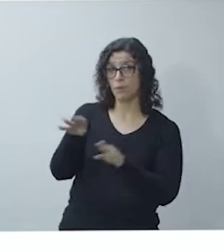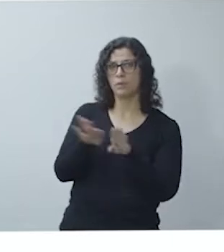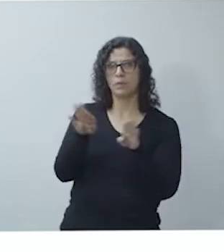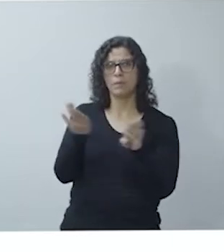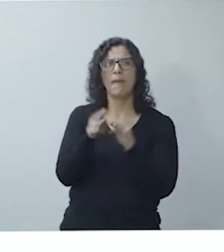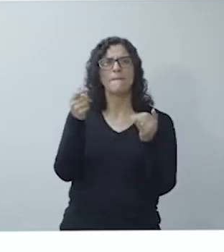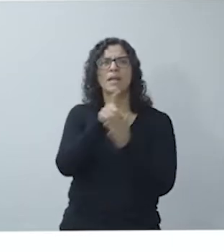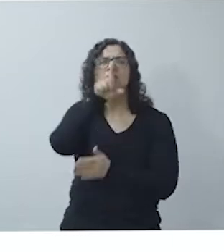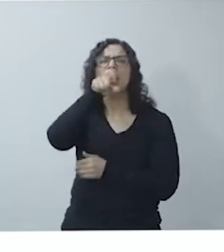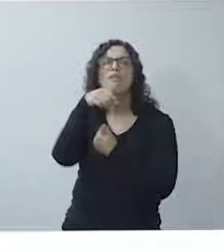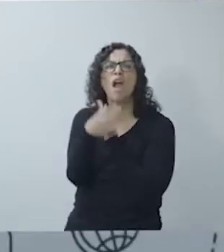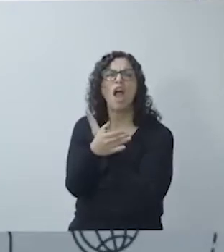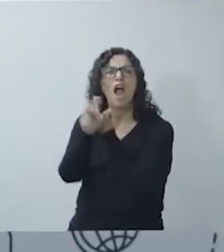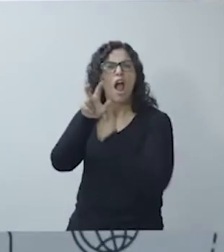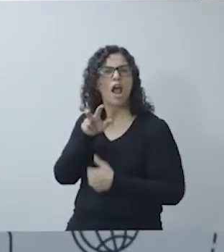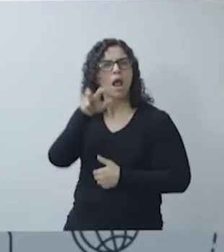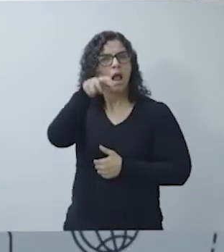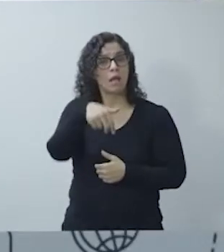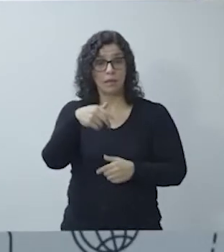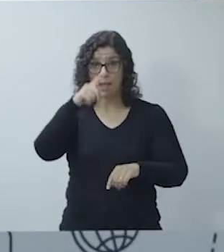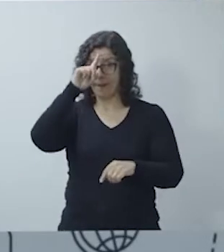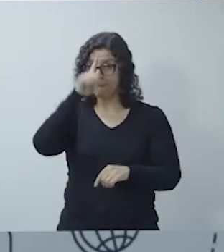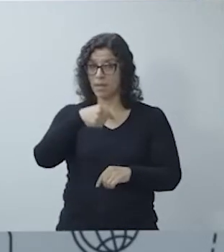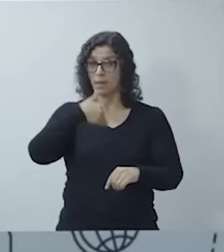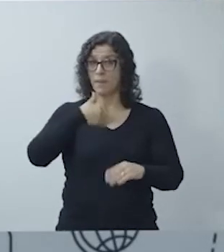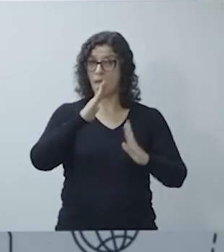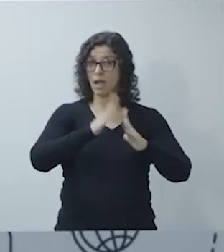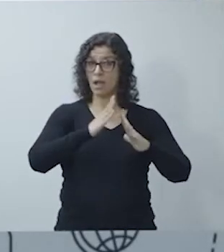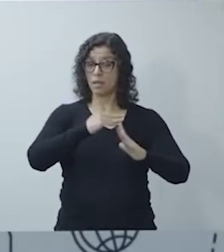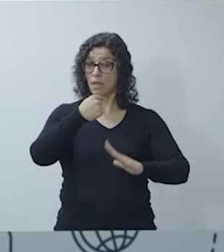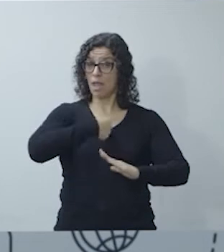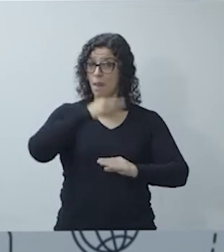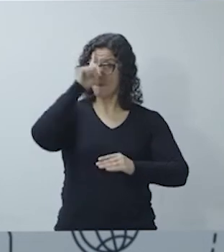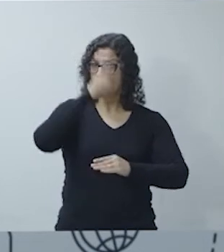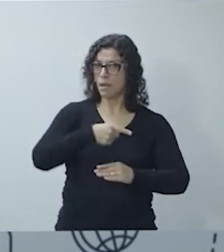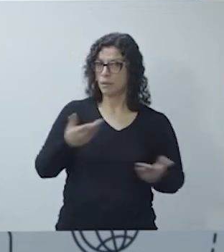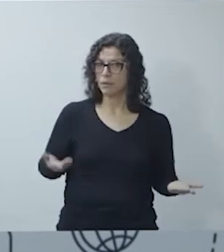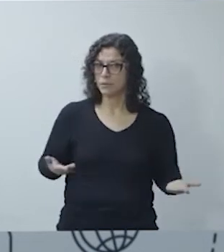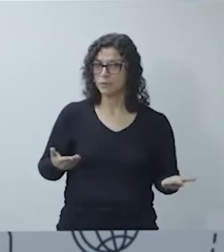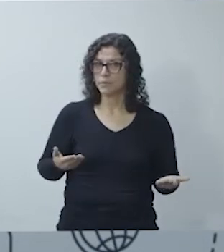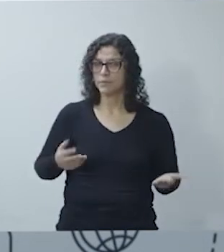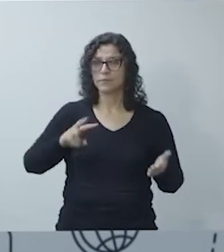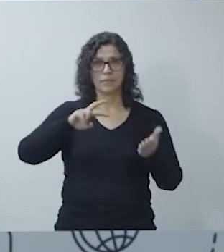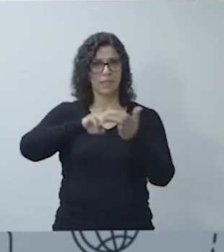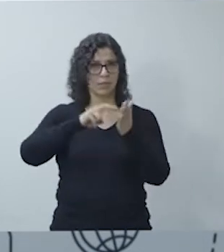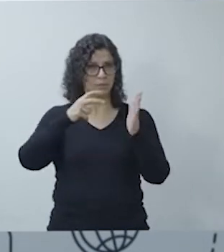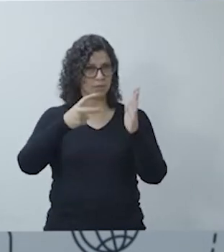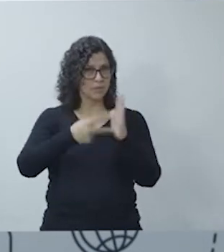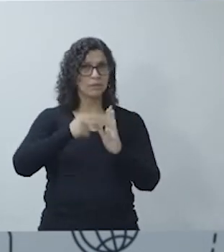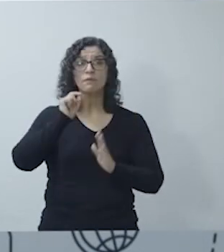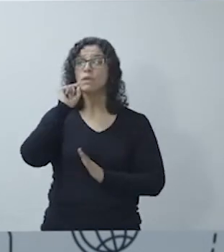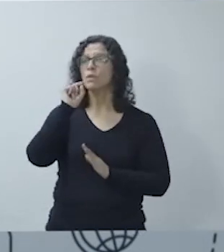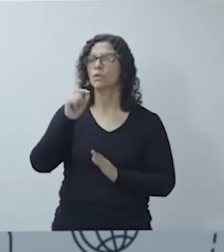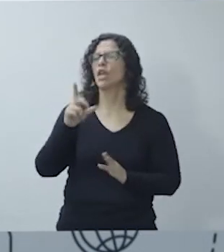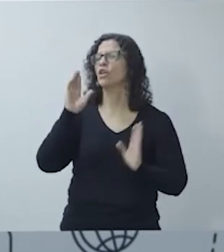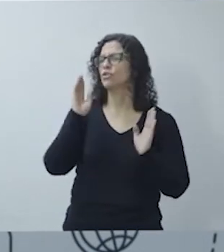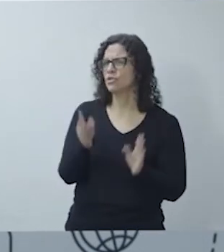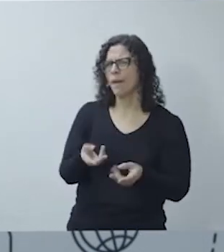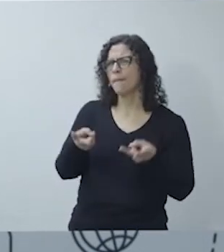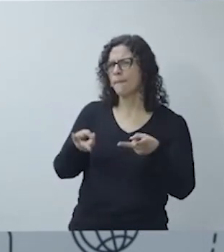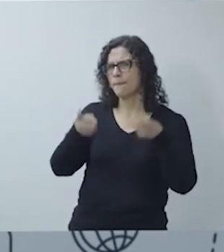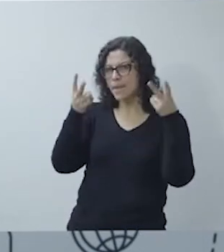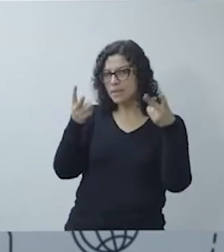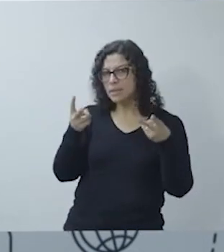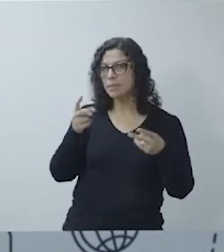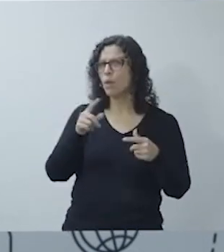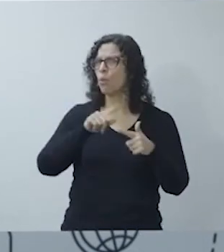águia, quem manda na minha casa sou eu. Olha só, nós temos então ali já dizendo que